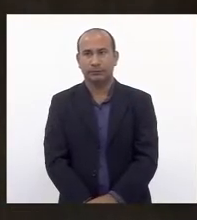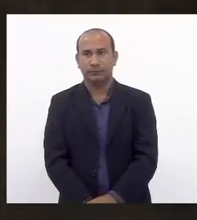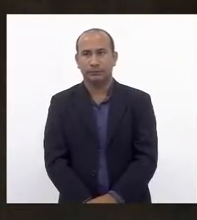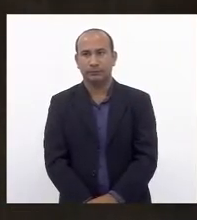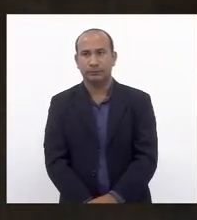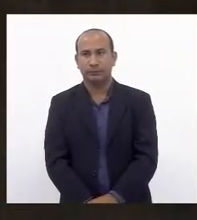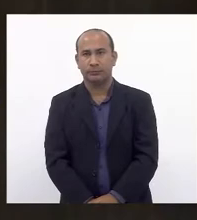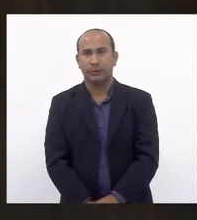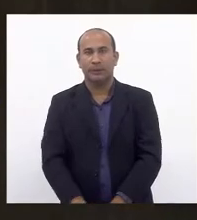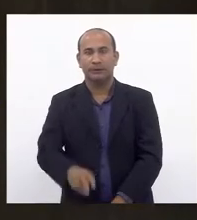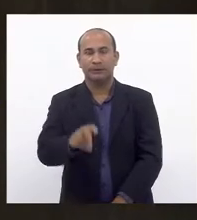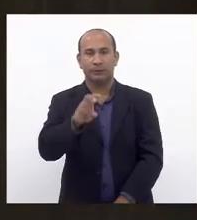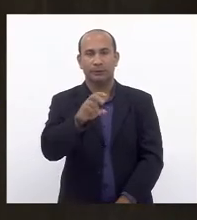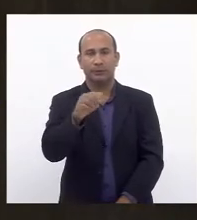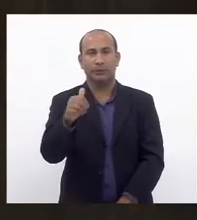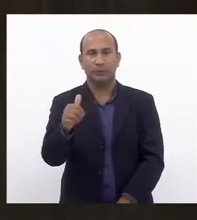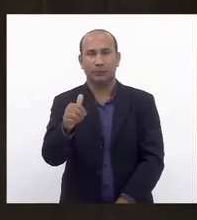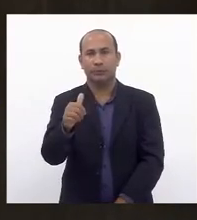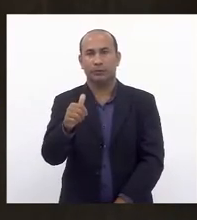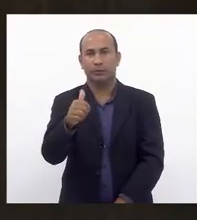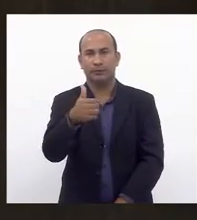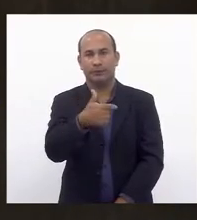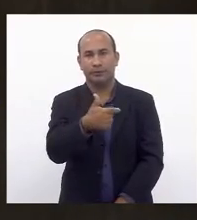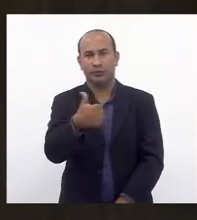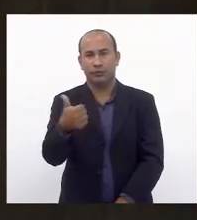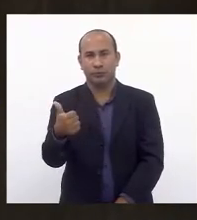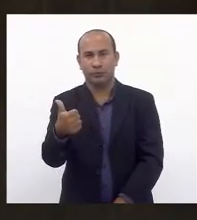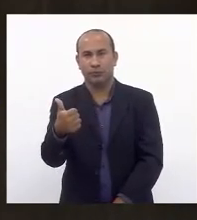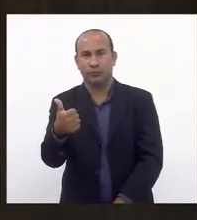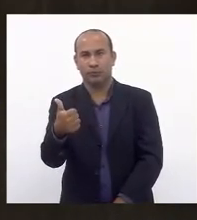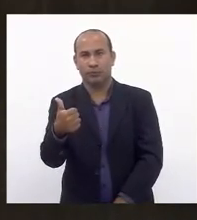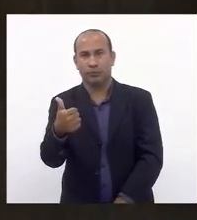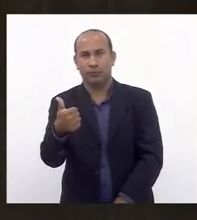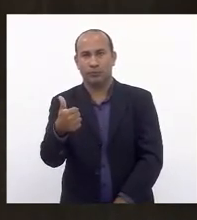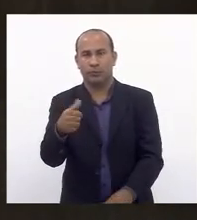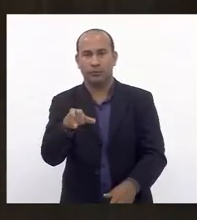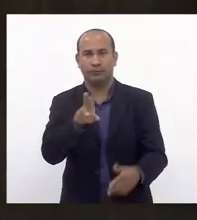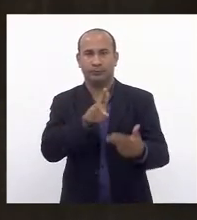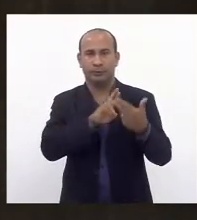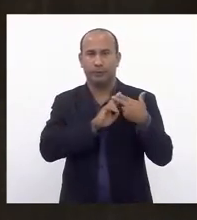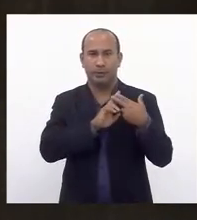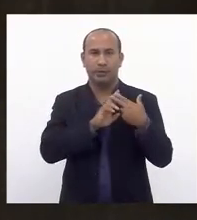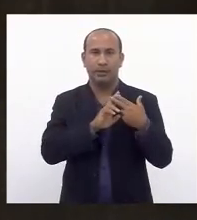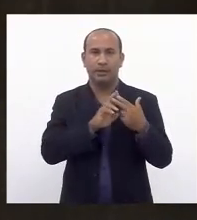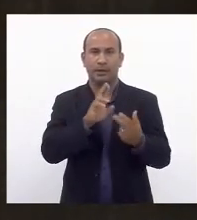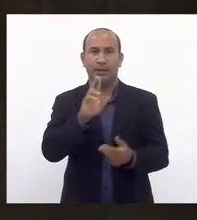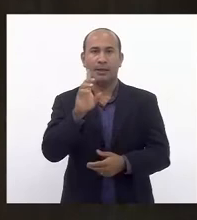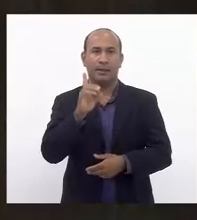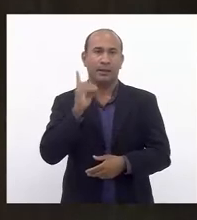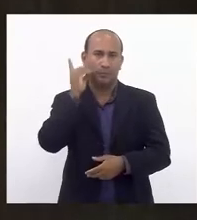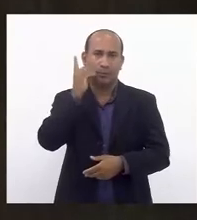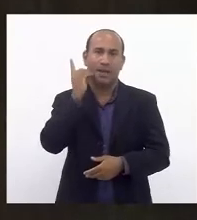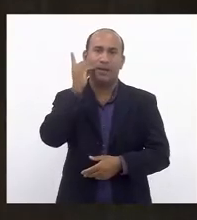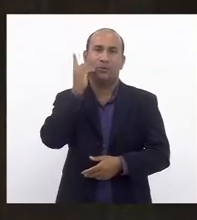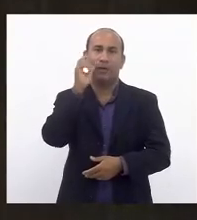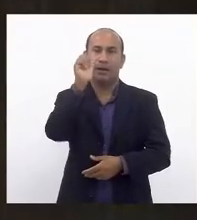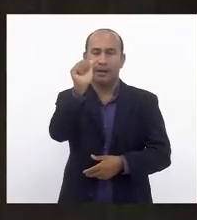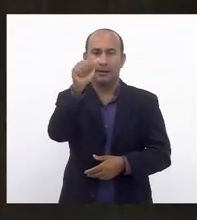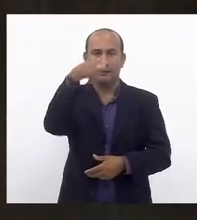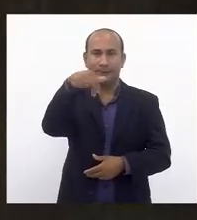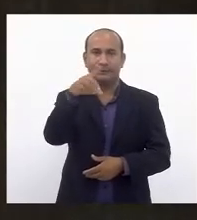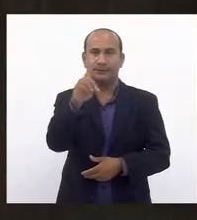complementar 51/2021, de autoria do deputado André Correia, acrescenta